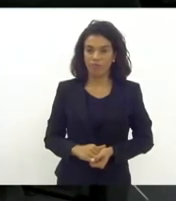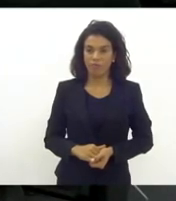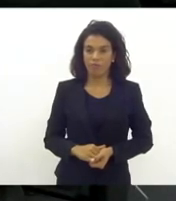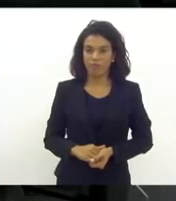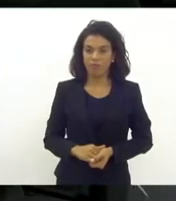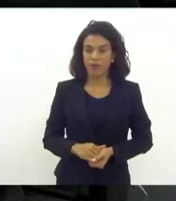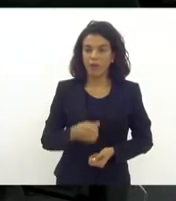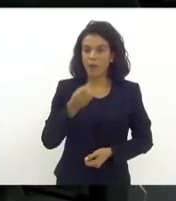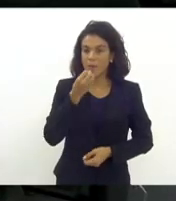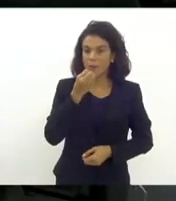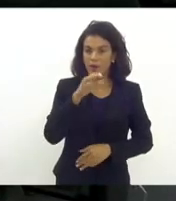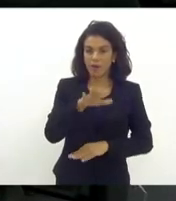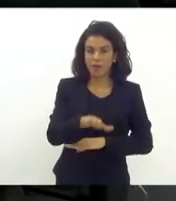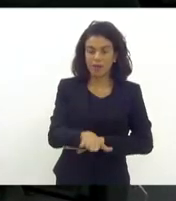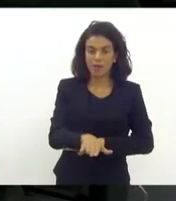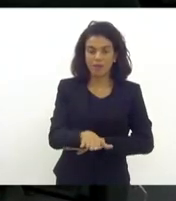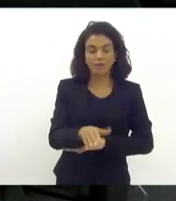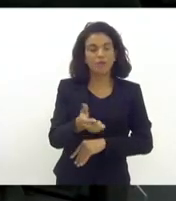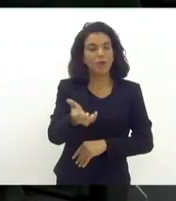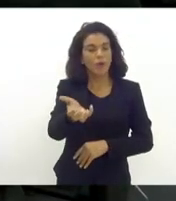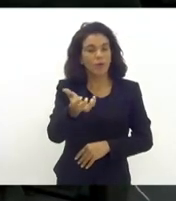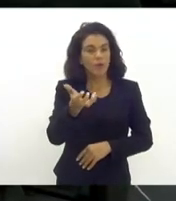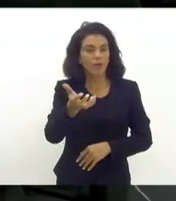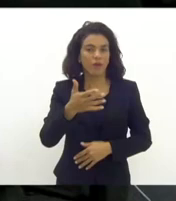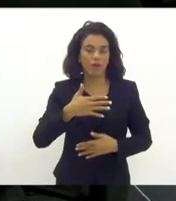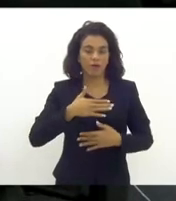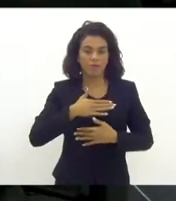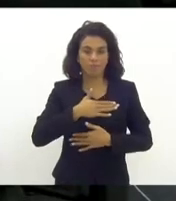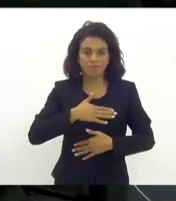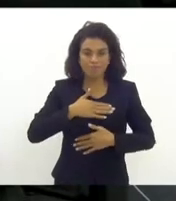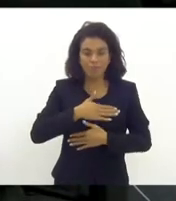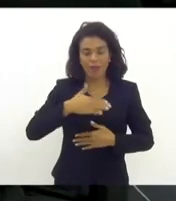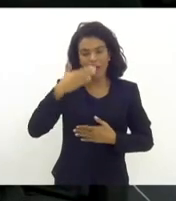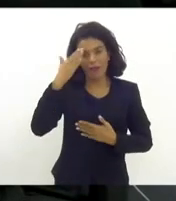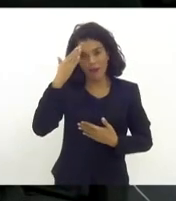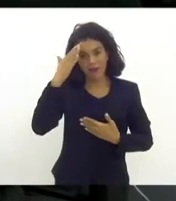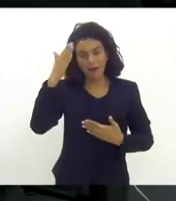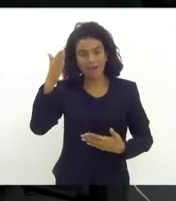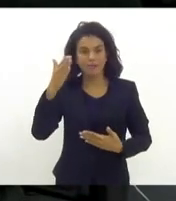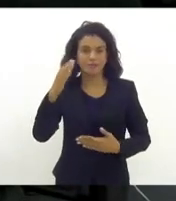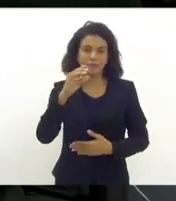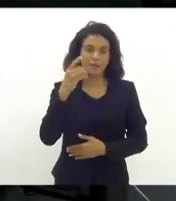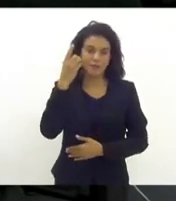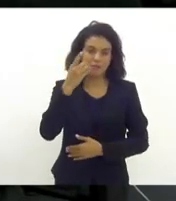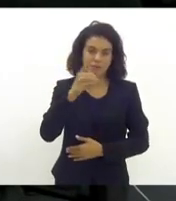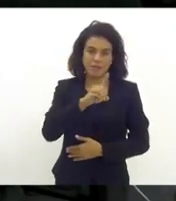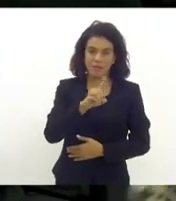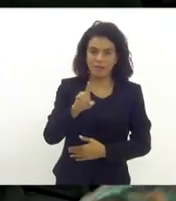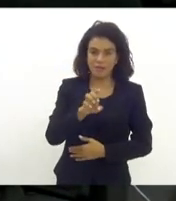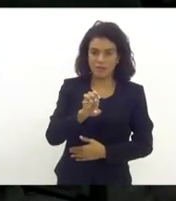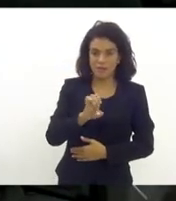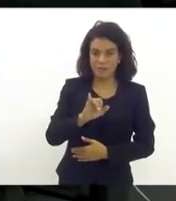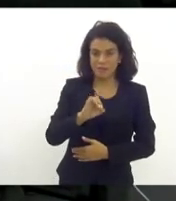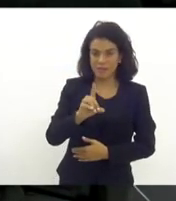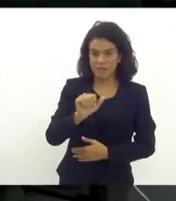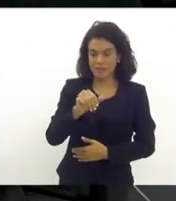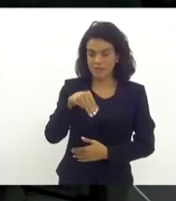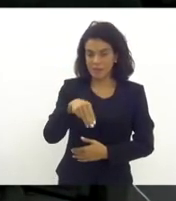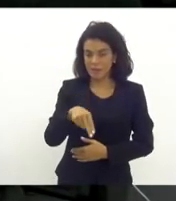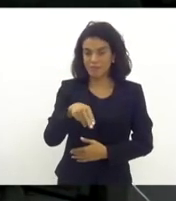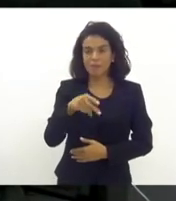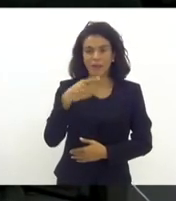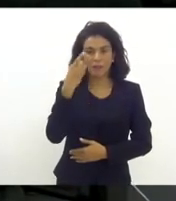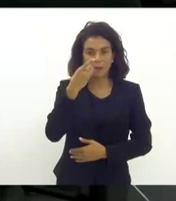Boa tarde queria agradecer a deputadas pela iniciativa aos demais deputadas